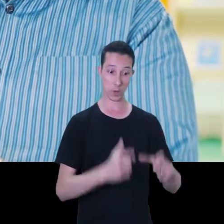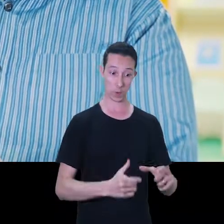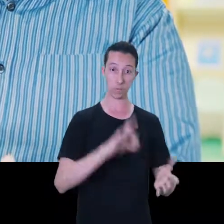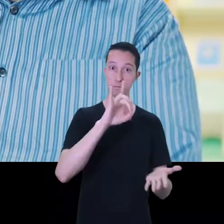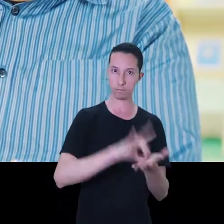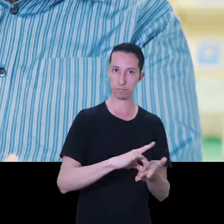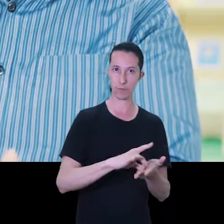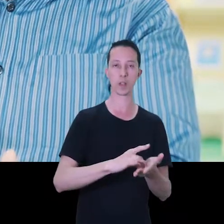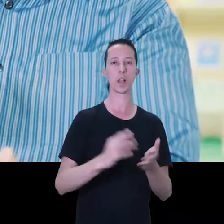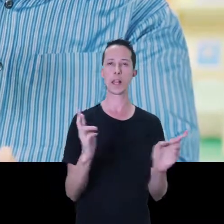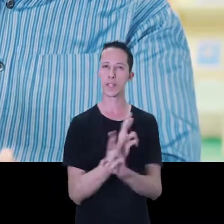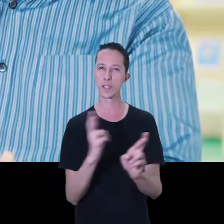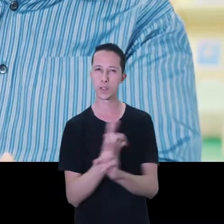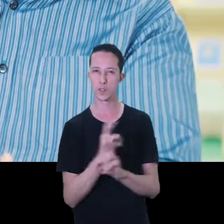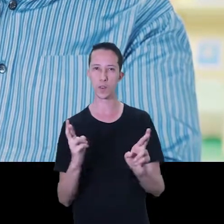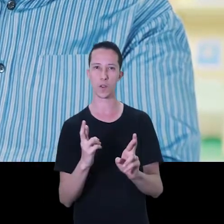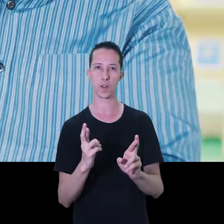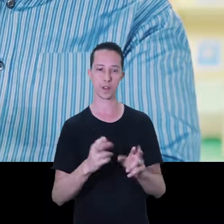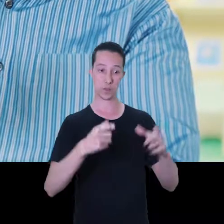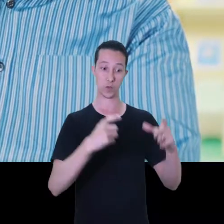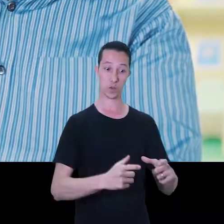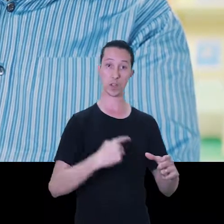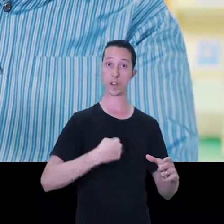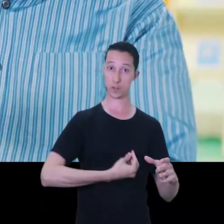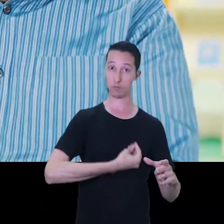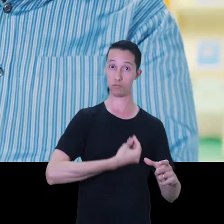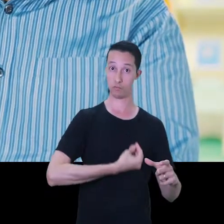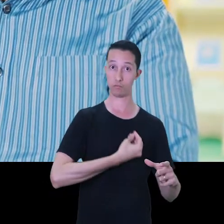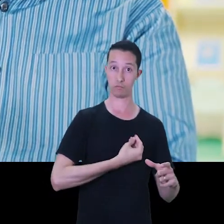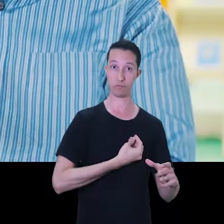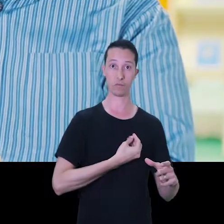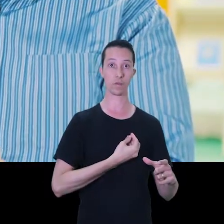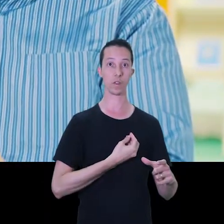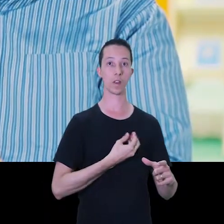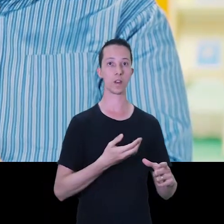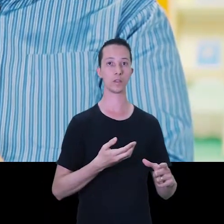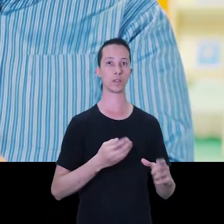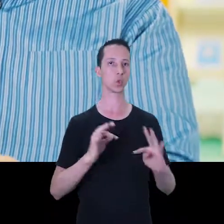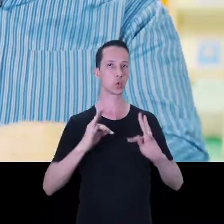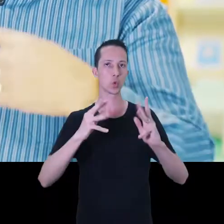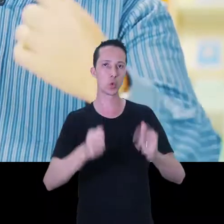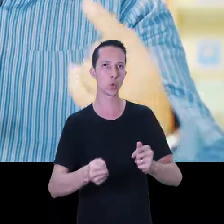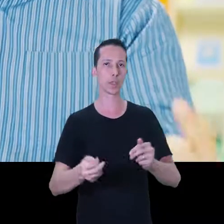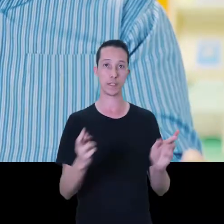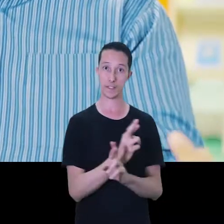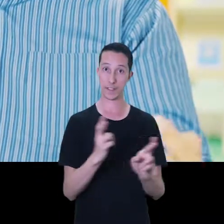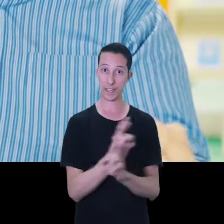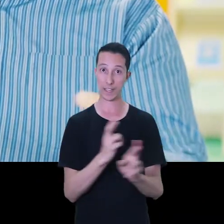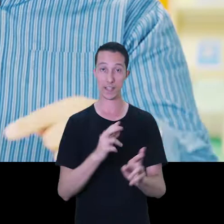espaço concreto, nas relações, né, do lugar onde eu ocupo, do lugar onde eu vivo, né, todas